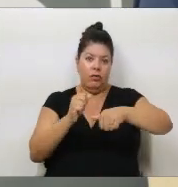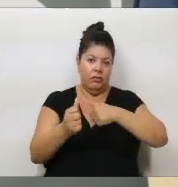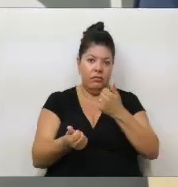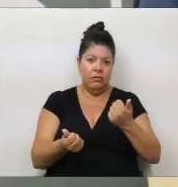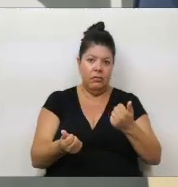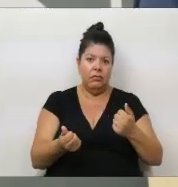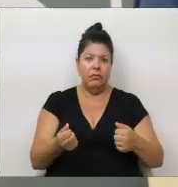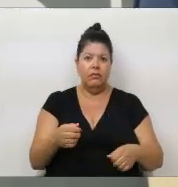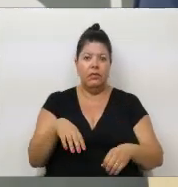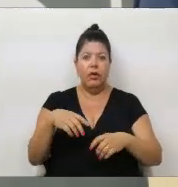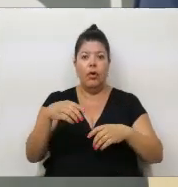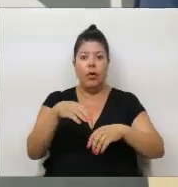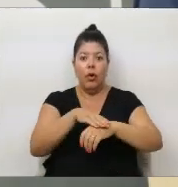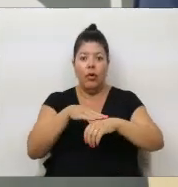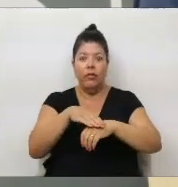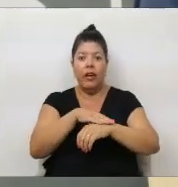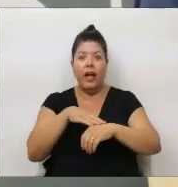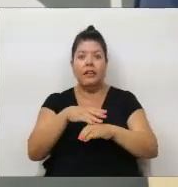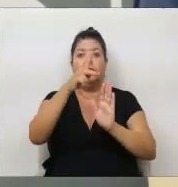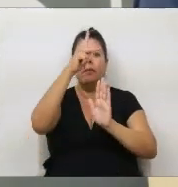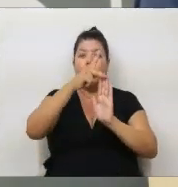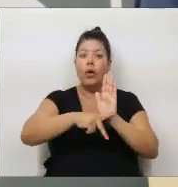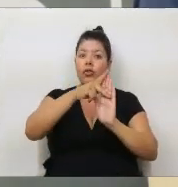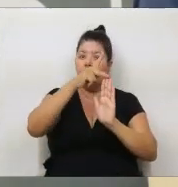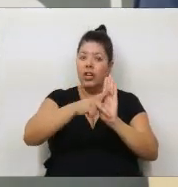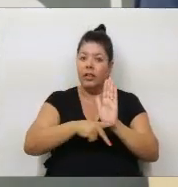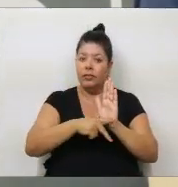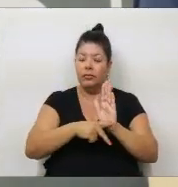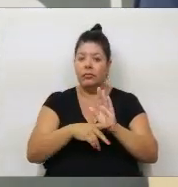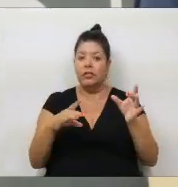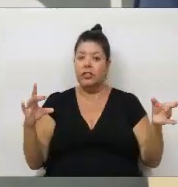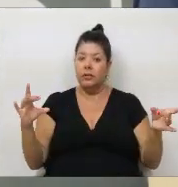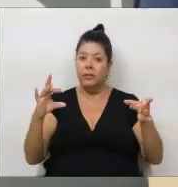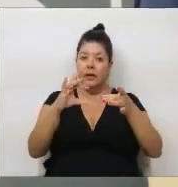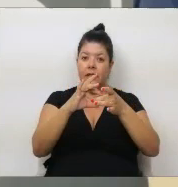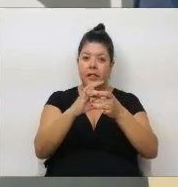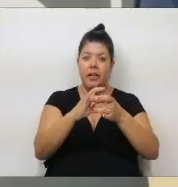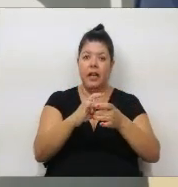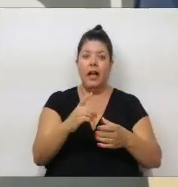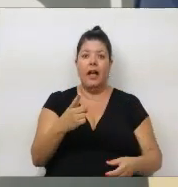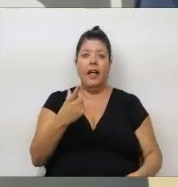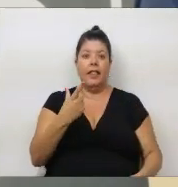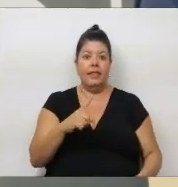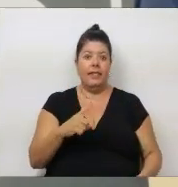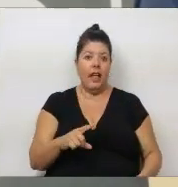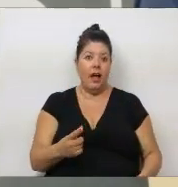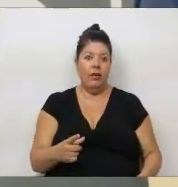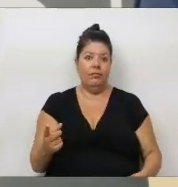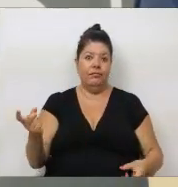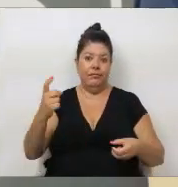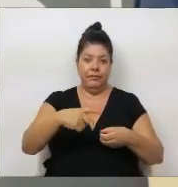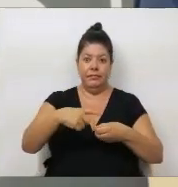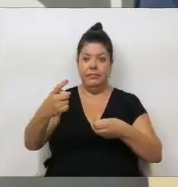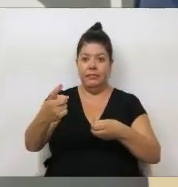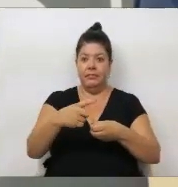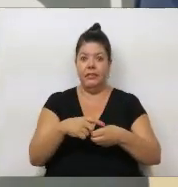um diálogo de projetos, troca de projetos e de parcerias, não de trocas e de trocos.